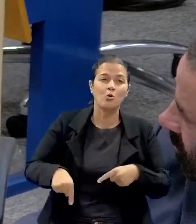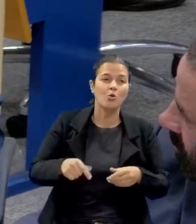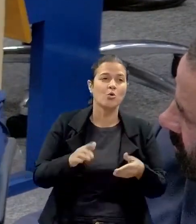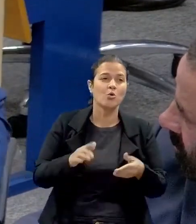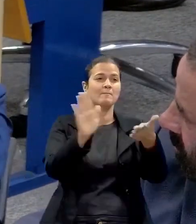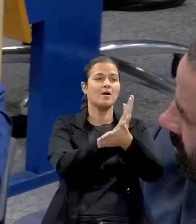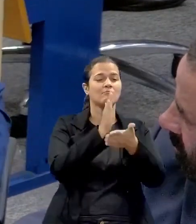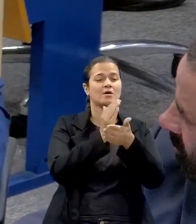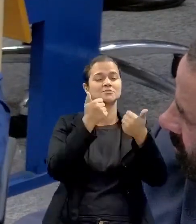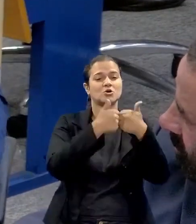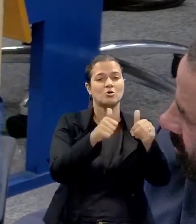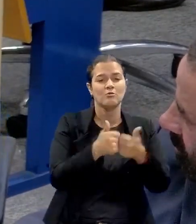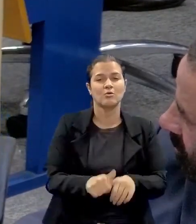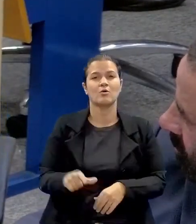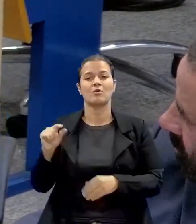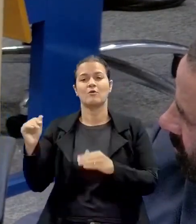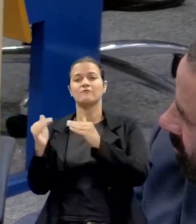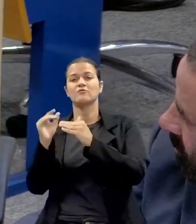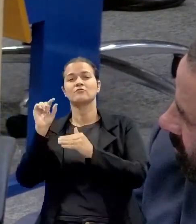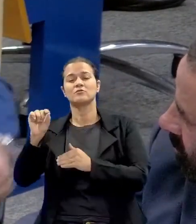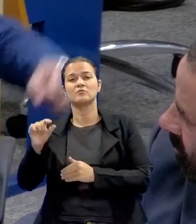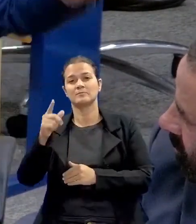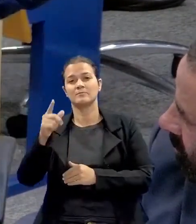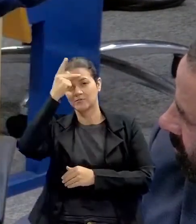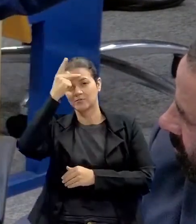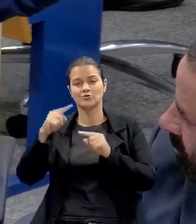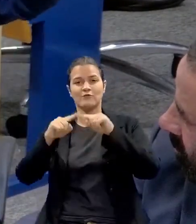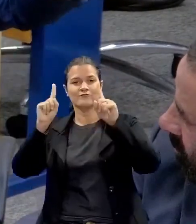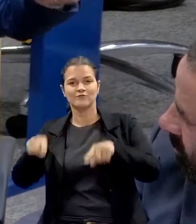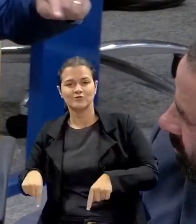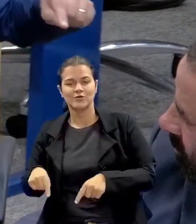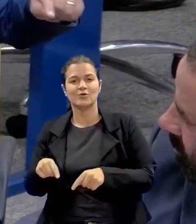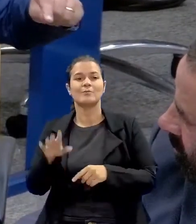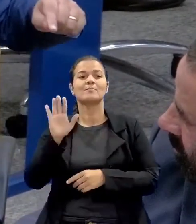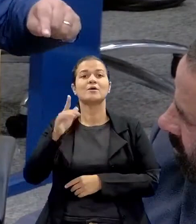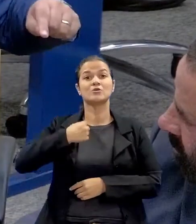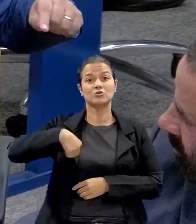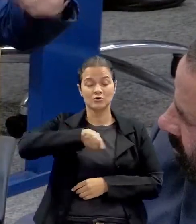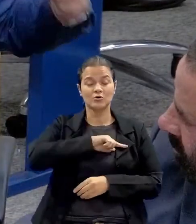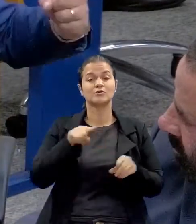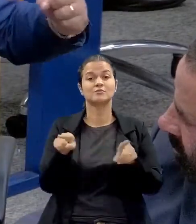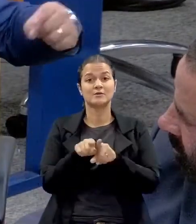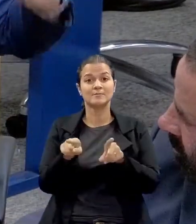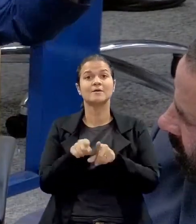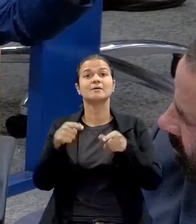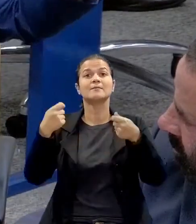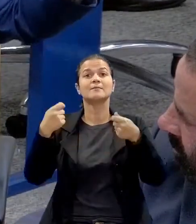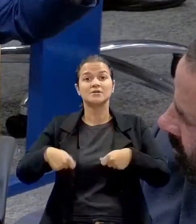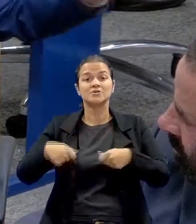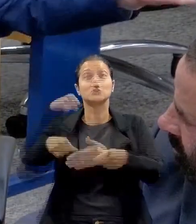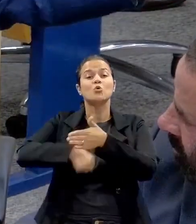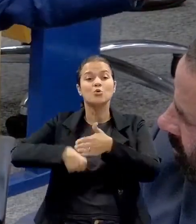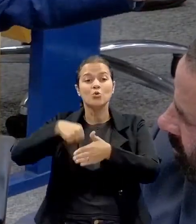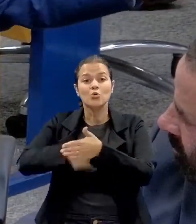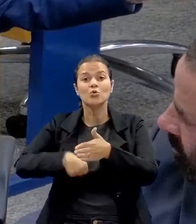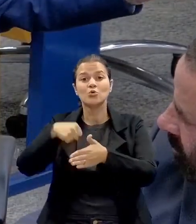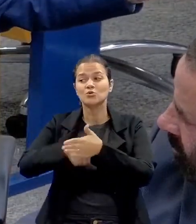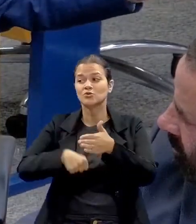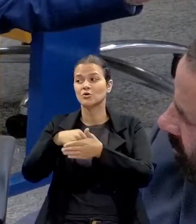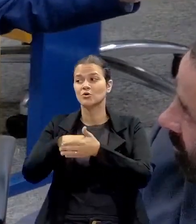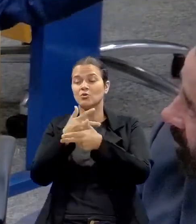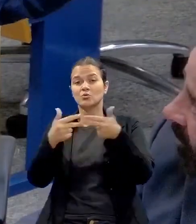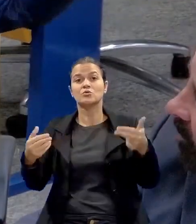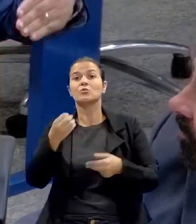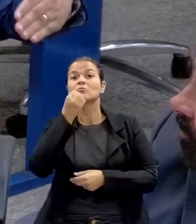coletivo, a favor do funcionalismo público. Mas nós também devemos lutar pelo bem maior, que é a